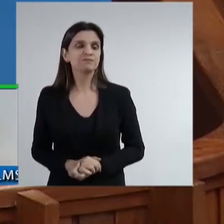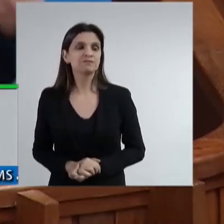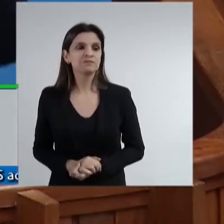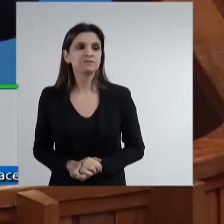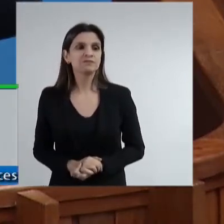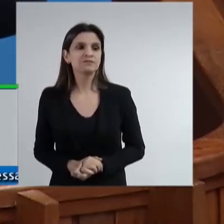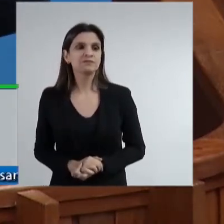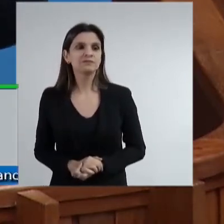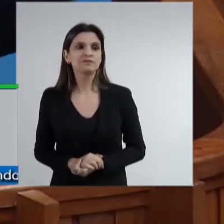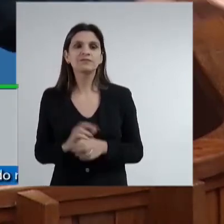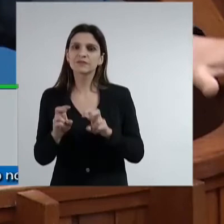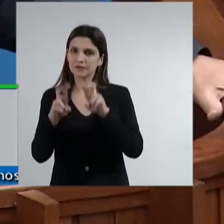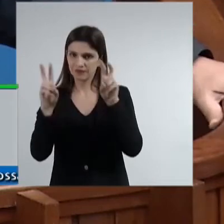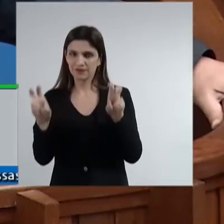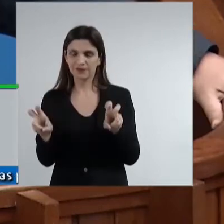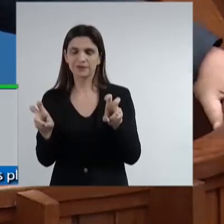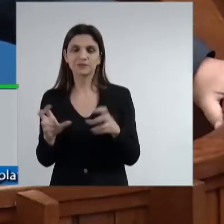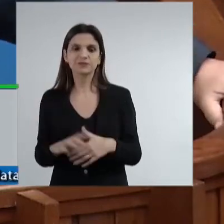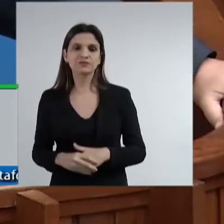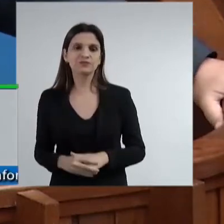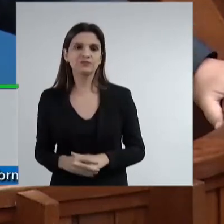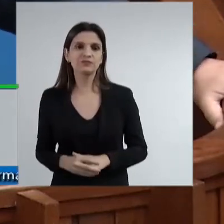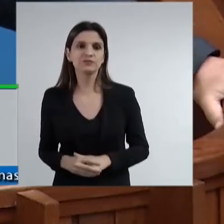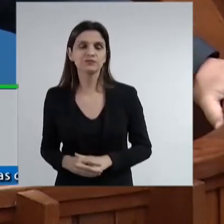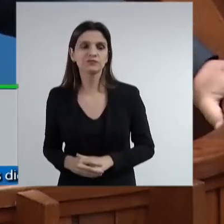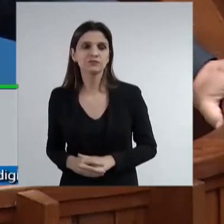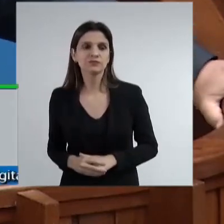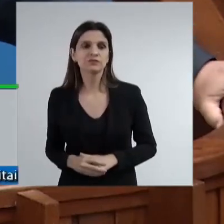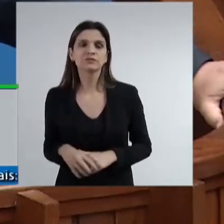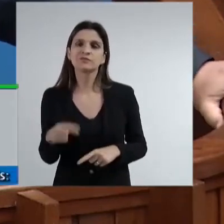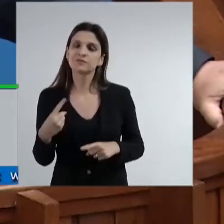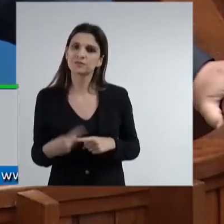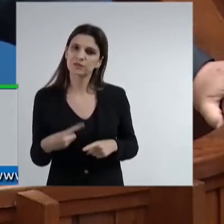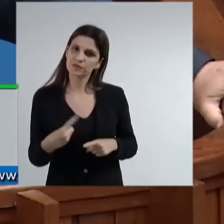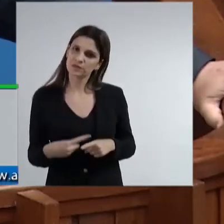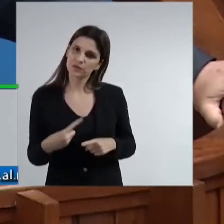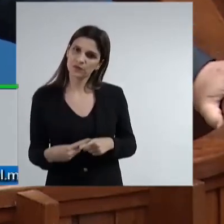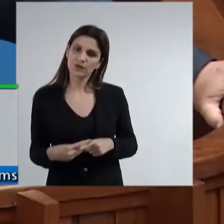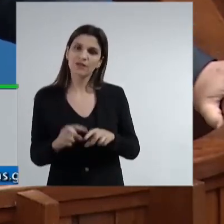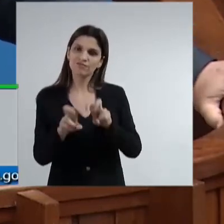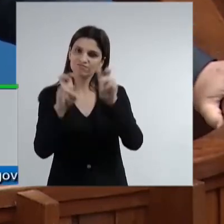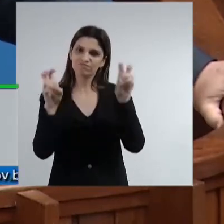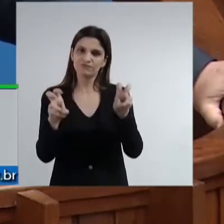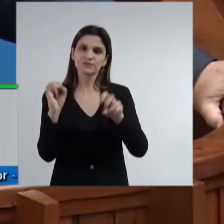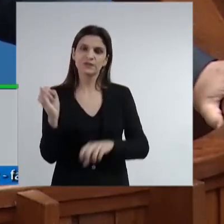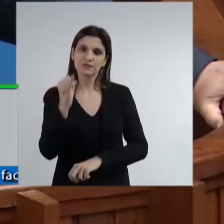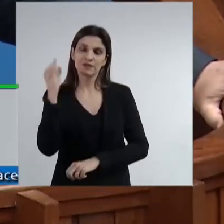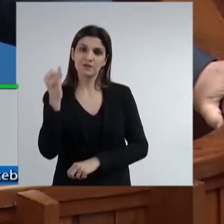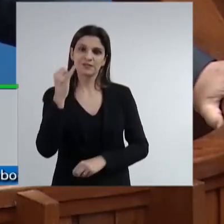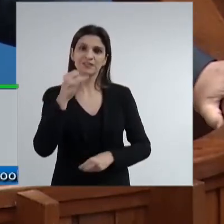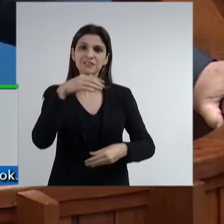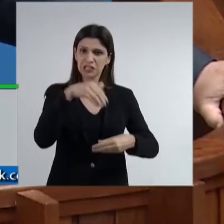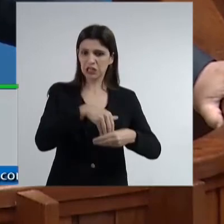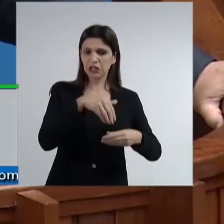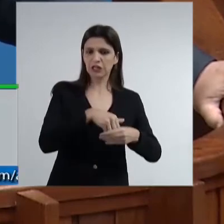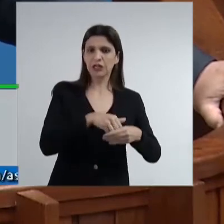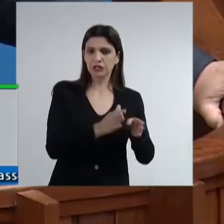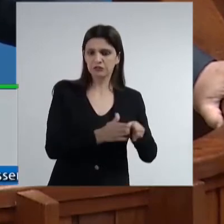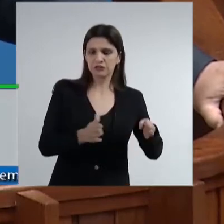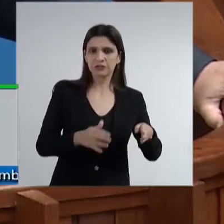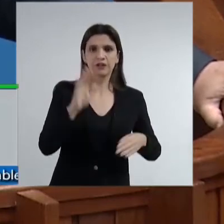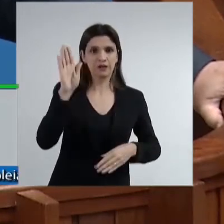esse assunto a essa tribuna, deputado Capitão Contar, porque um dos temas relevantes da eleição do